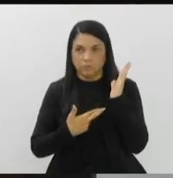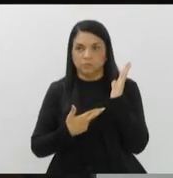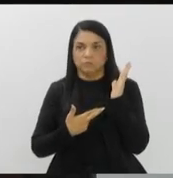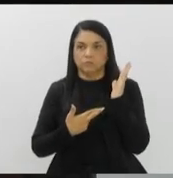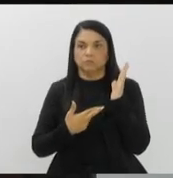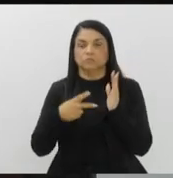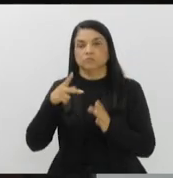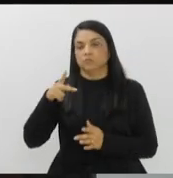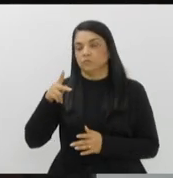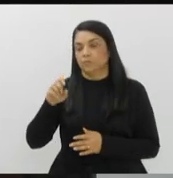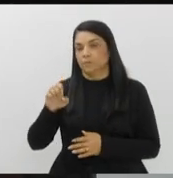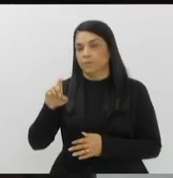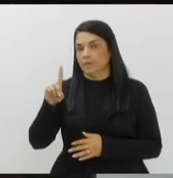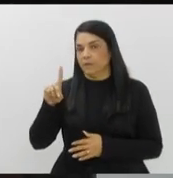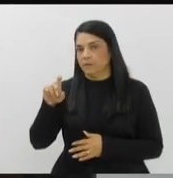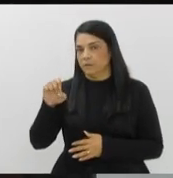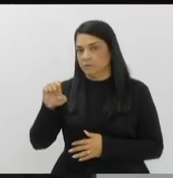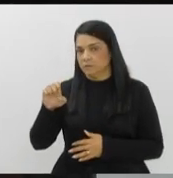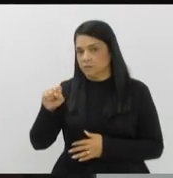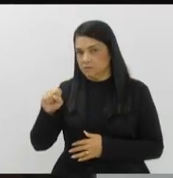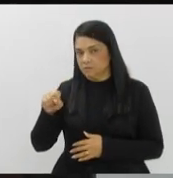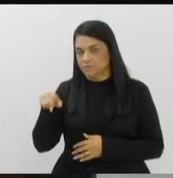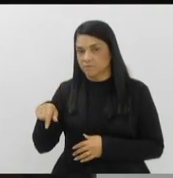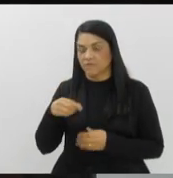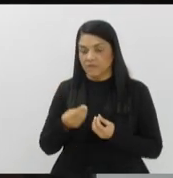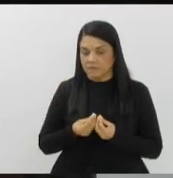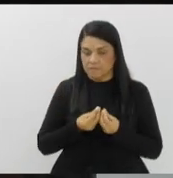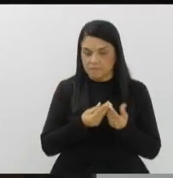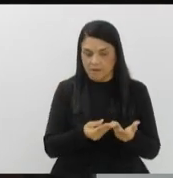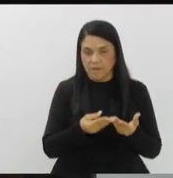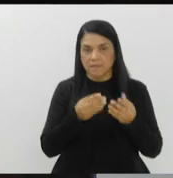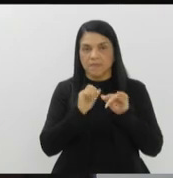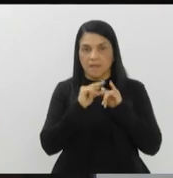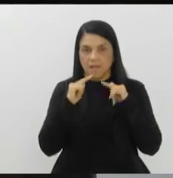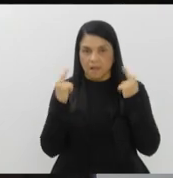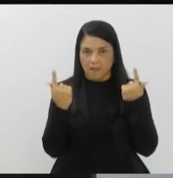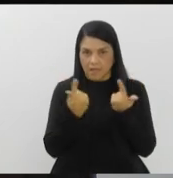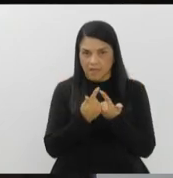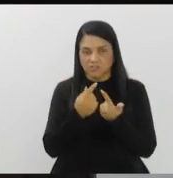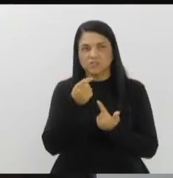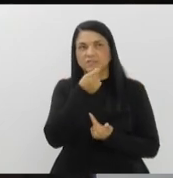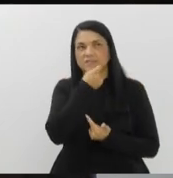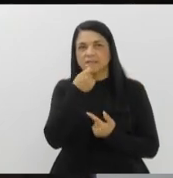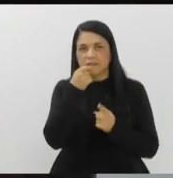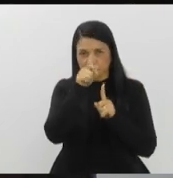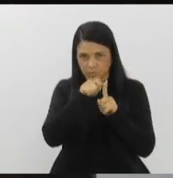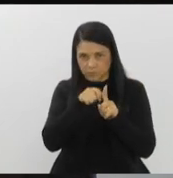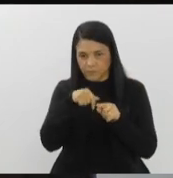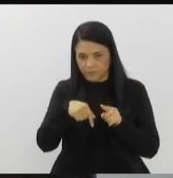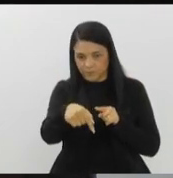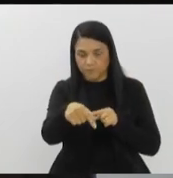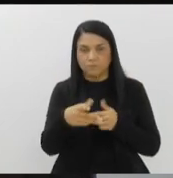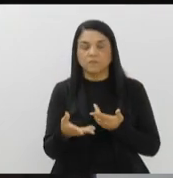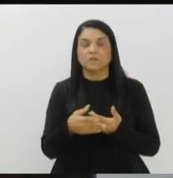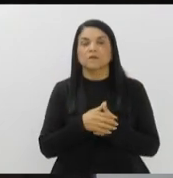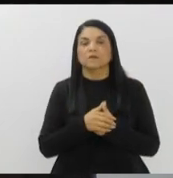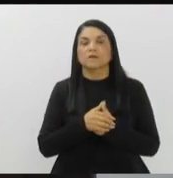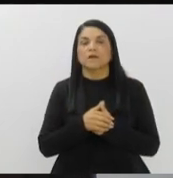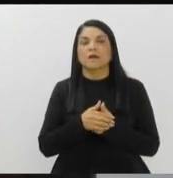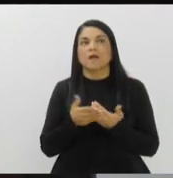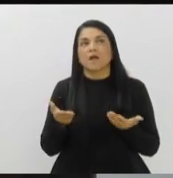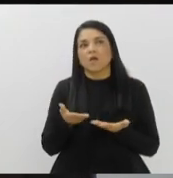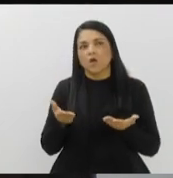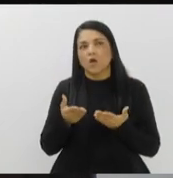do PEDES, que vai ser entregue aqui na Alerj, no mês que vem, em setembro. ele, a partir de agora, né, como ele entrou